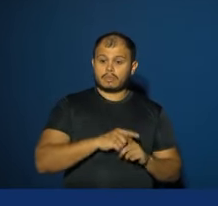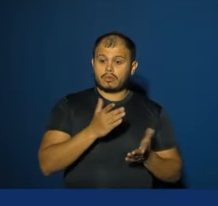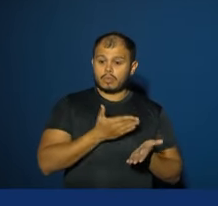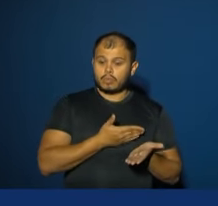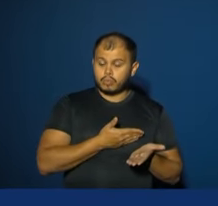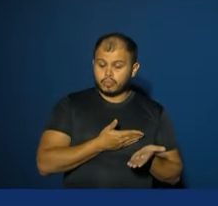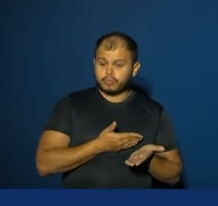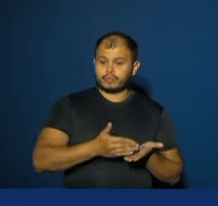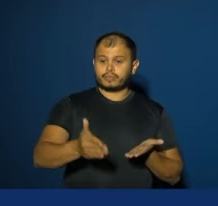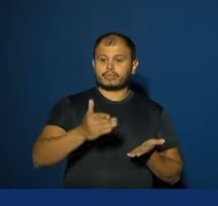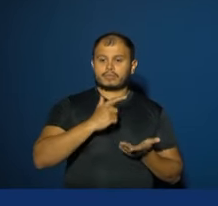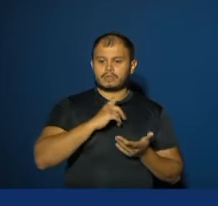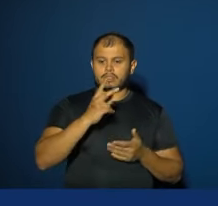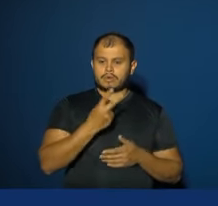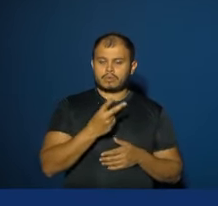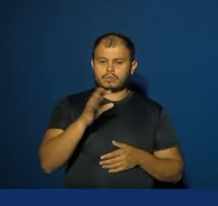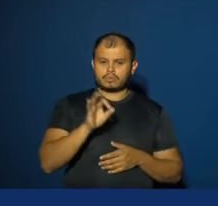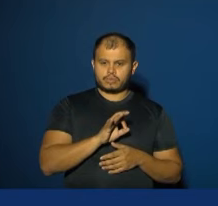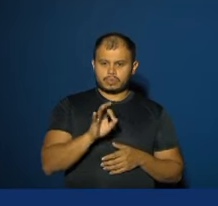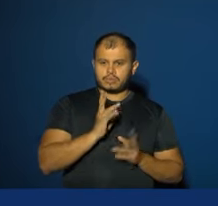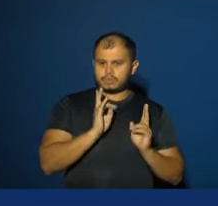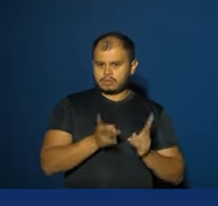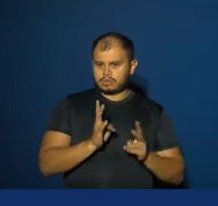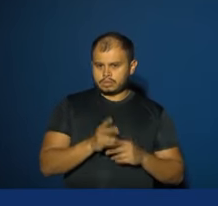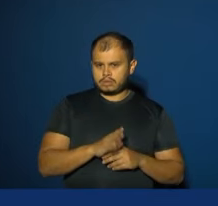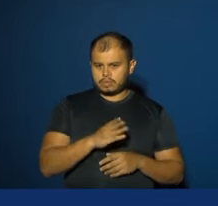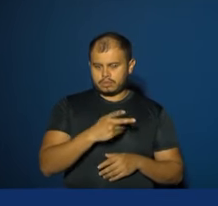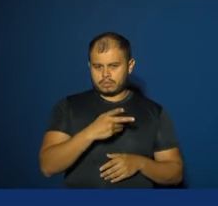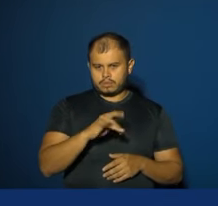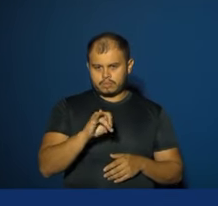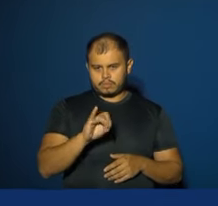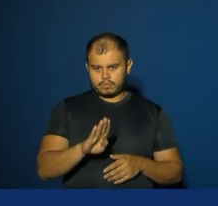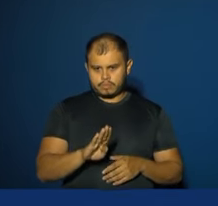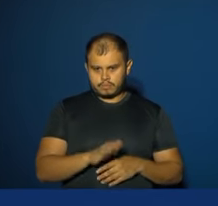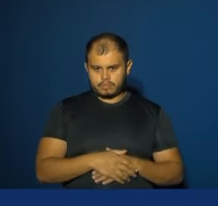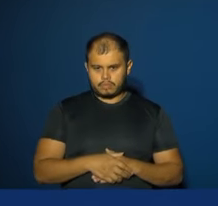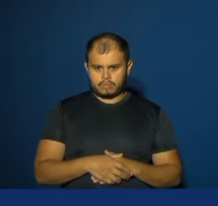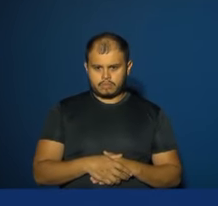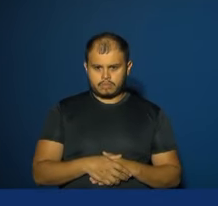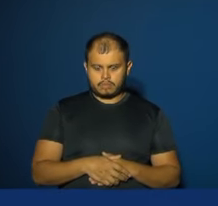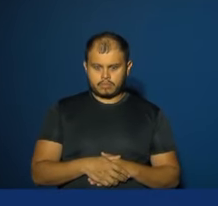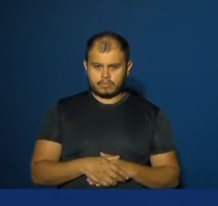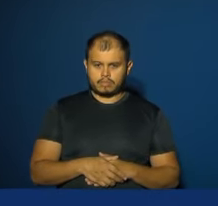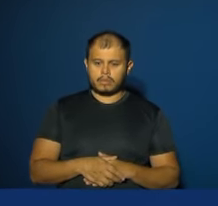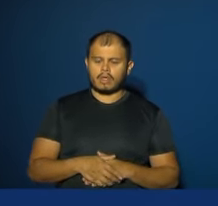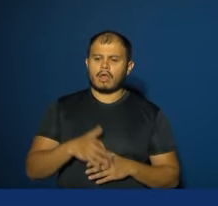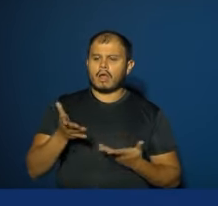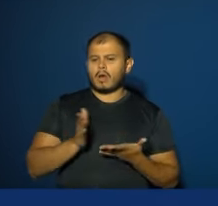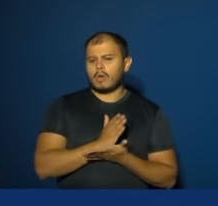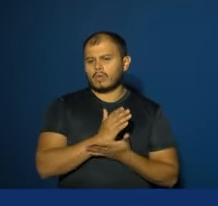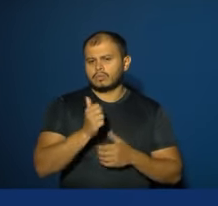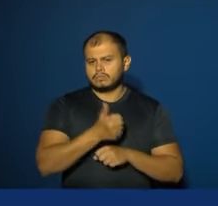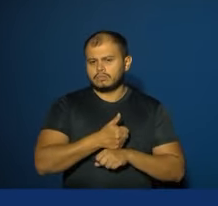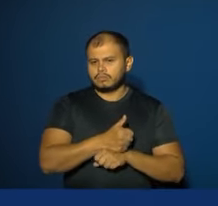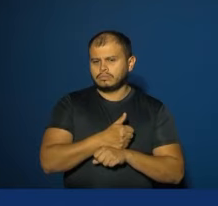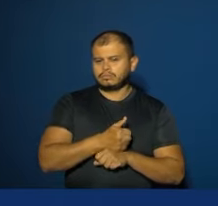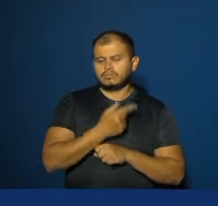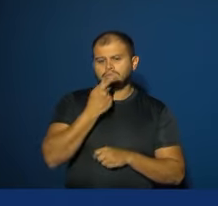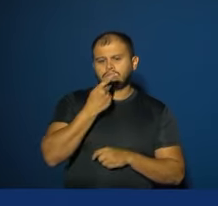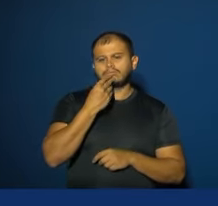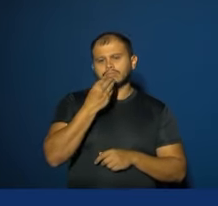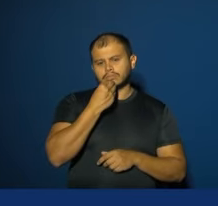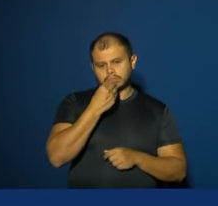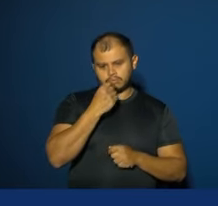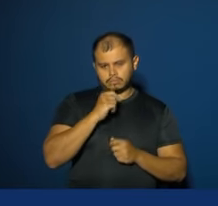eh um investimento na casa dos 2% não é de do do do PIB eh os especialistas dizem-nos que esse número podia estar circulando